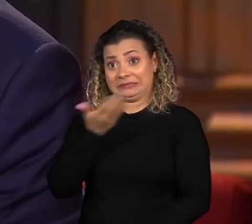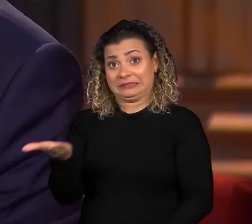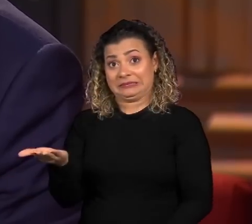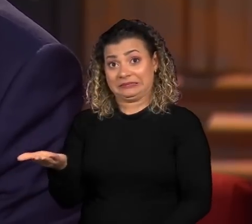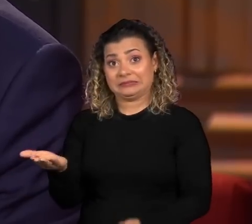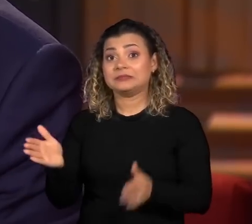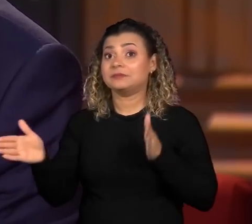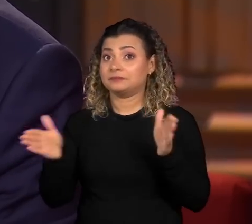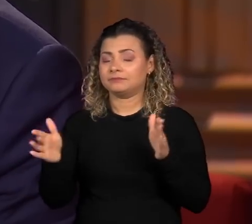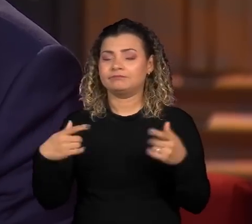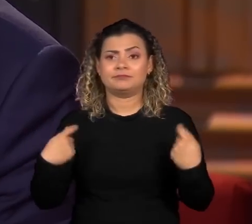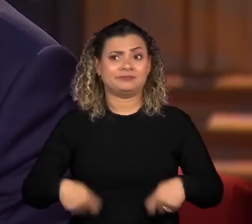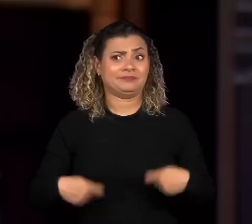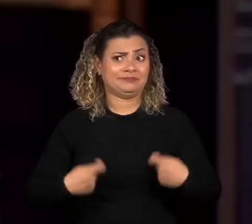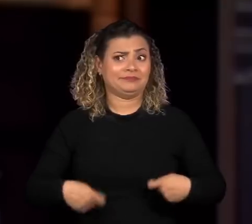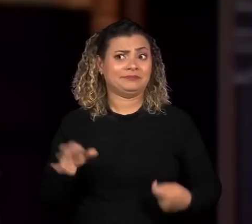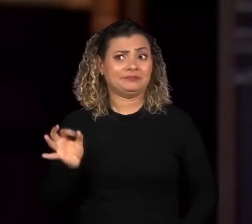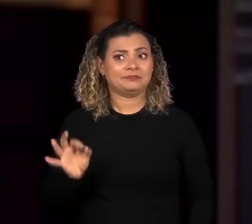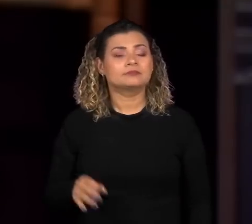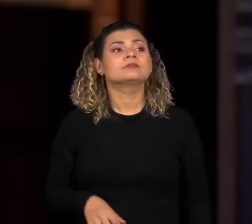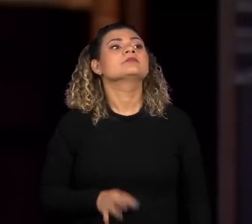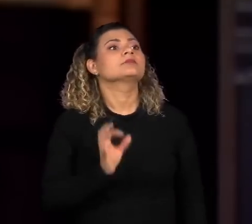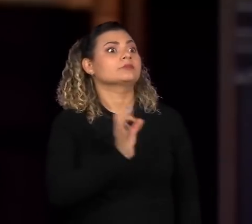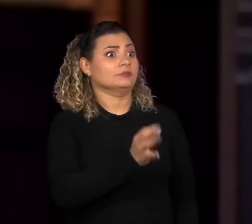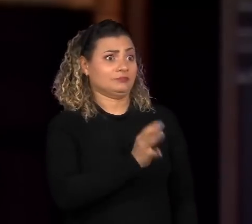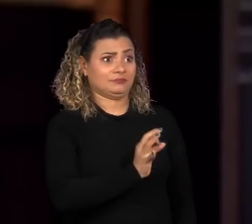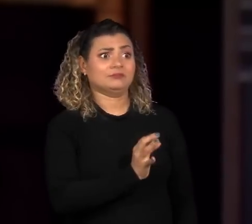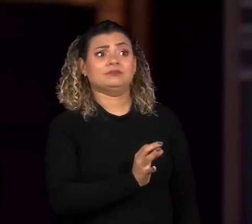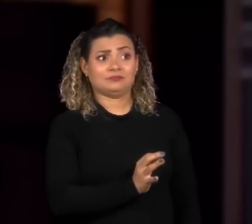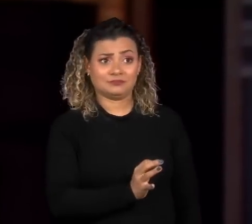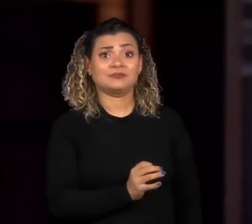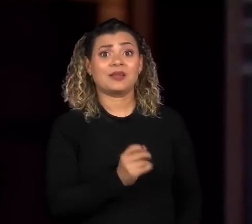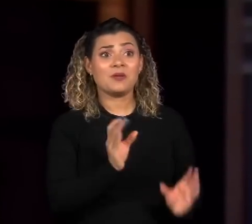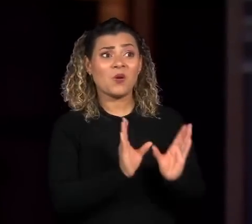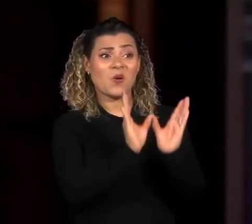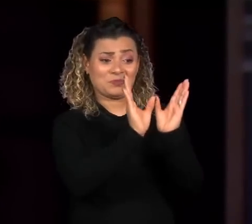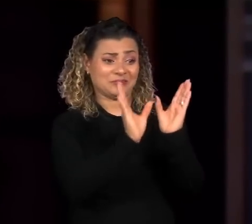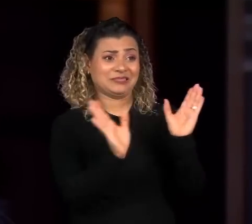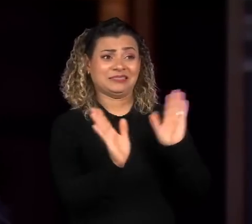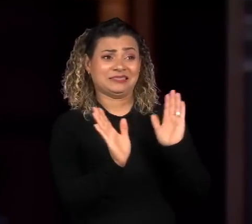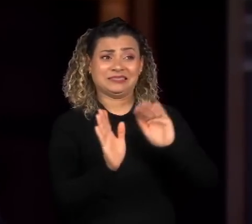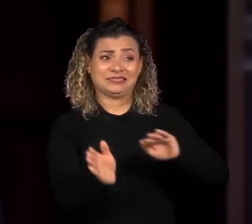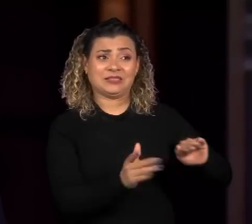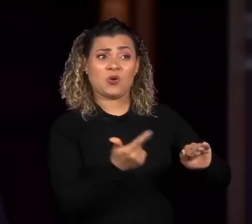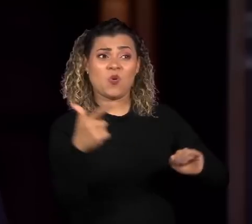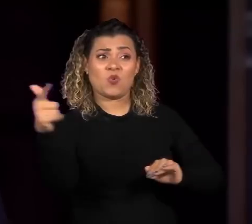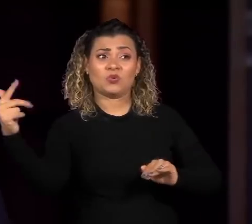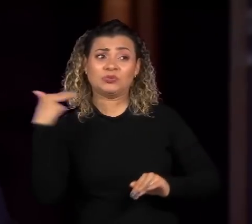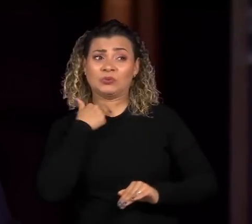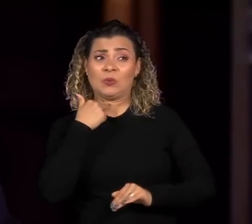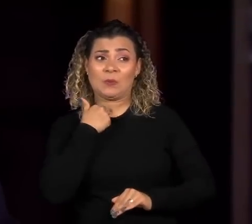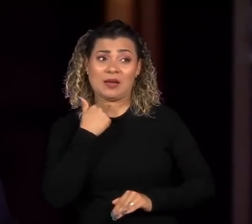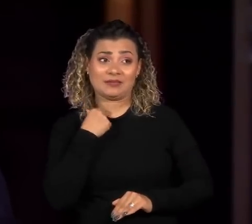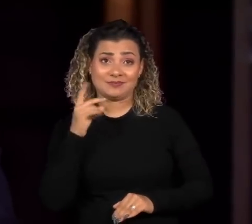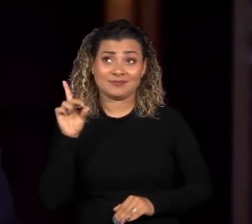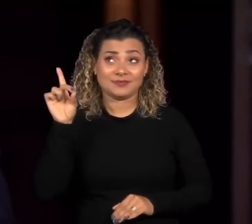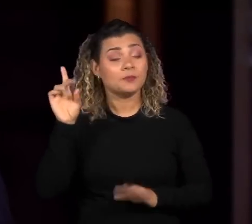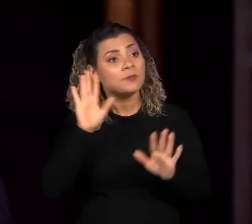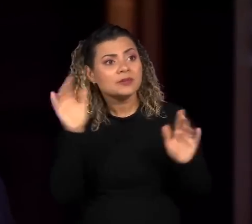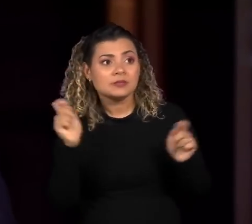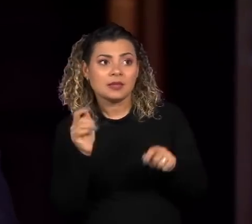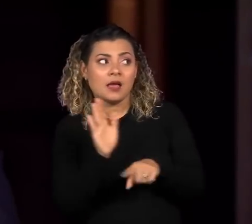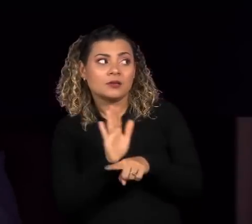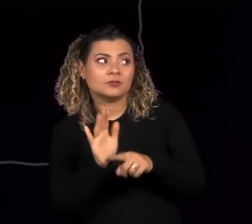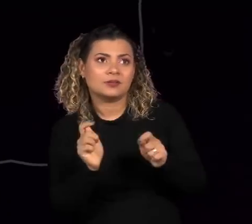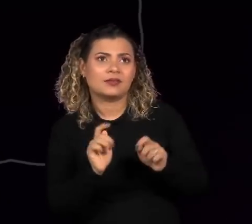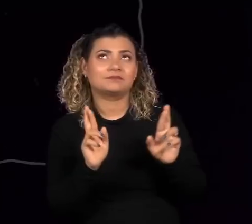planeta. Está precisando. Não é? É verdade. Para pedir para ele arrumar a Copa, tem tanta coisa, deixa né? quieto, Antes, né? Deixa né? quieto. Agora, se ele puder dar uma forcinha,